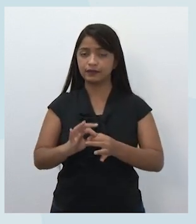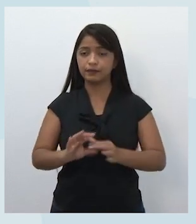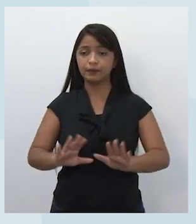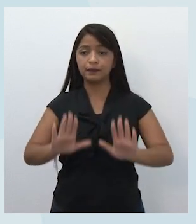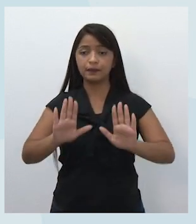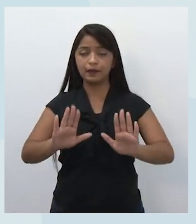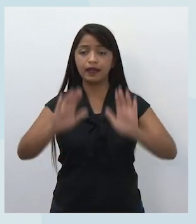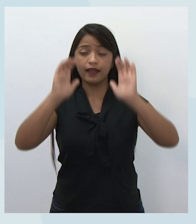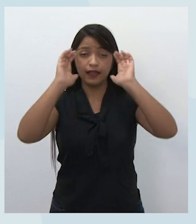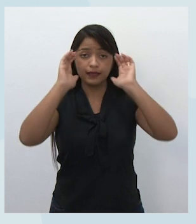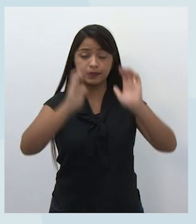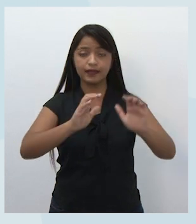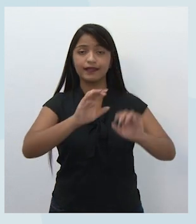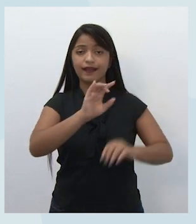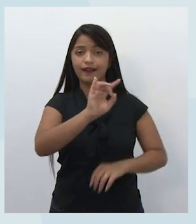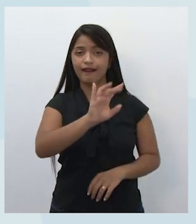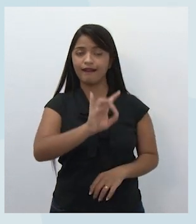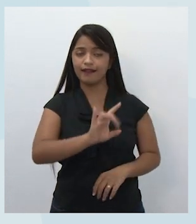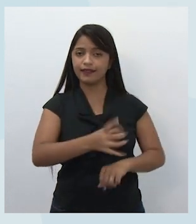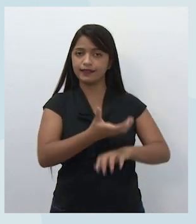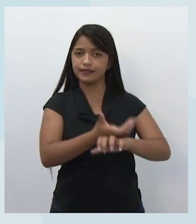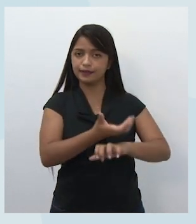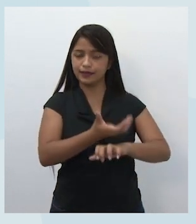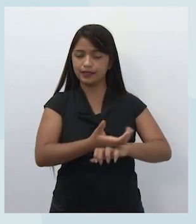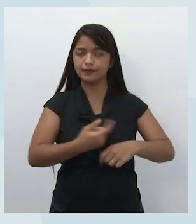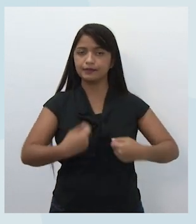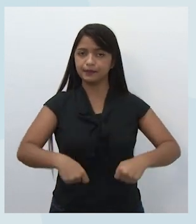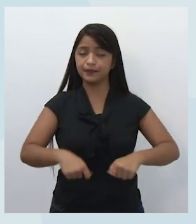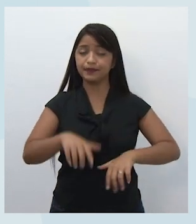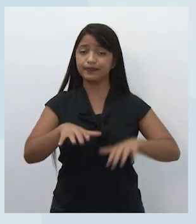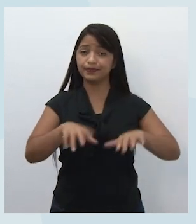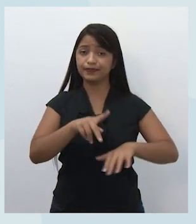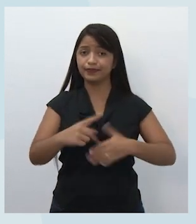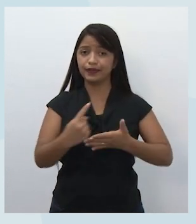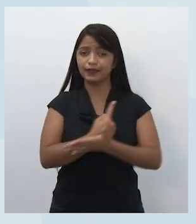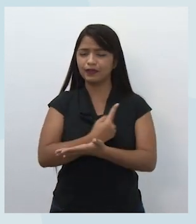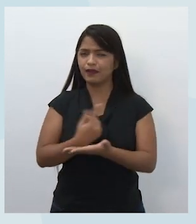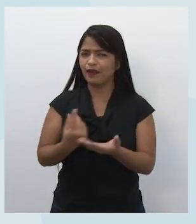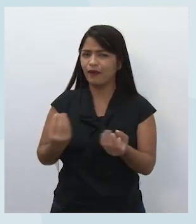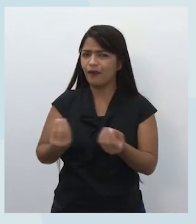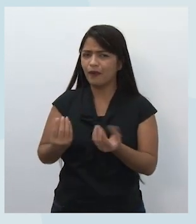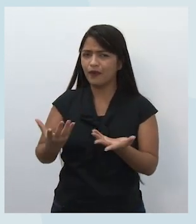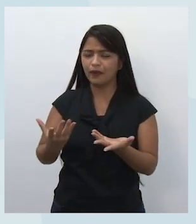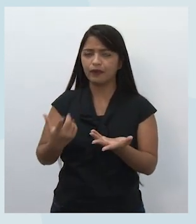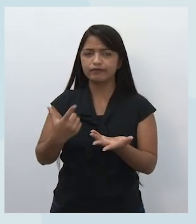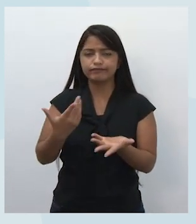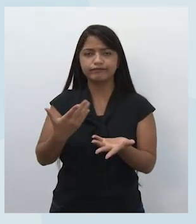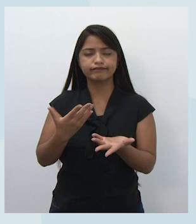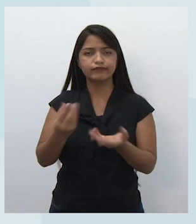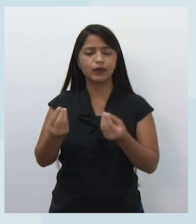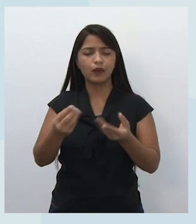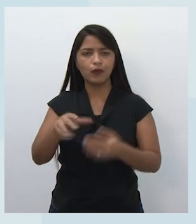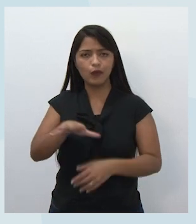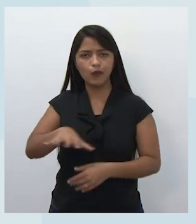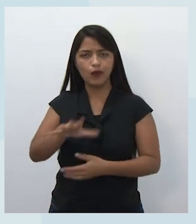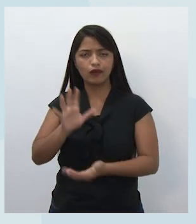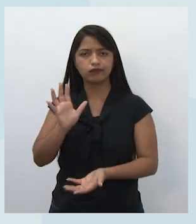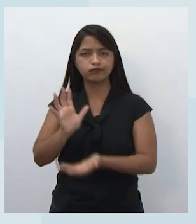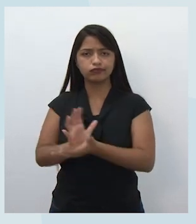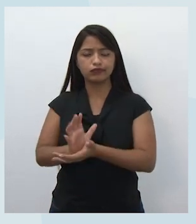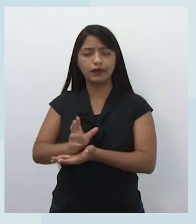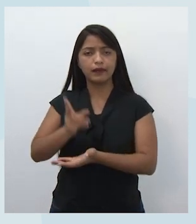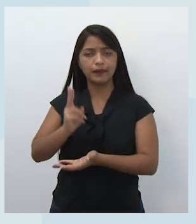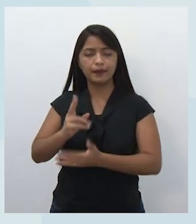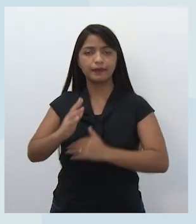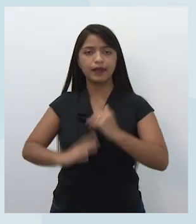específico de cada componente. Porque essa foi uma questão que muitos professores nos colocam, né? Como é que isso acontece? Como é que eu vou trabalhar por área, com a mesma